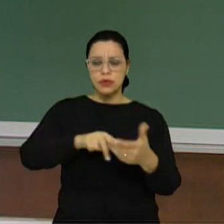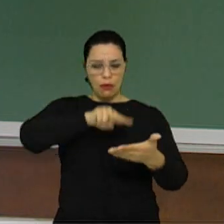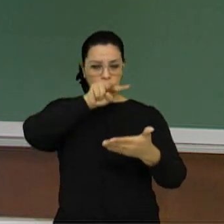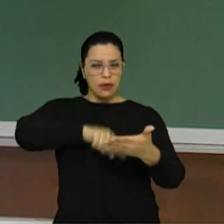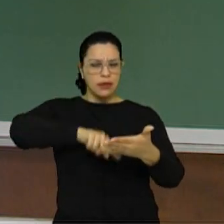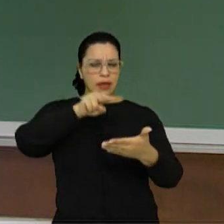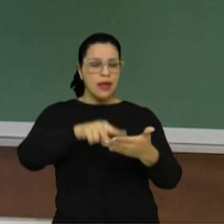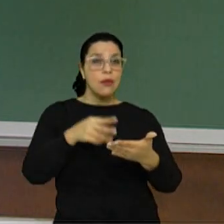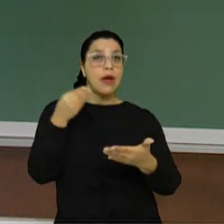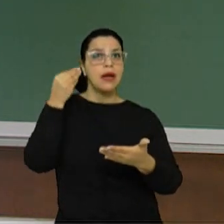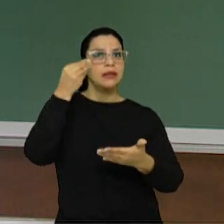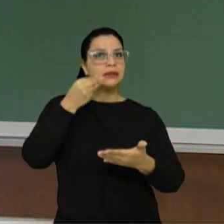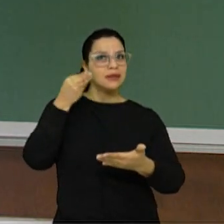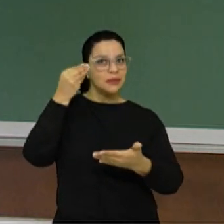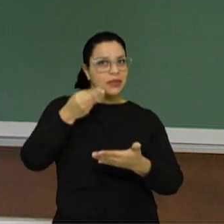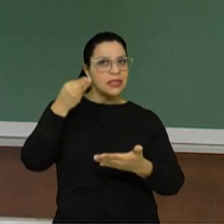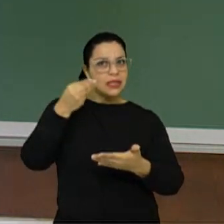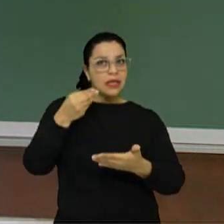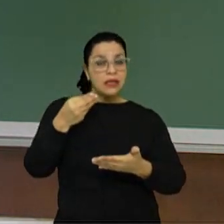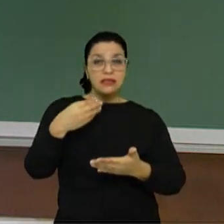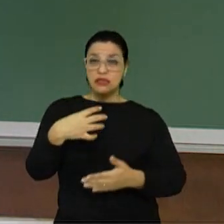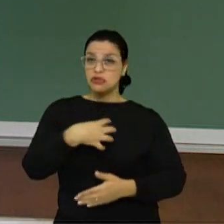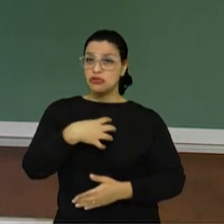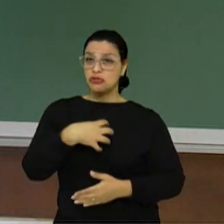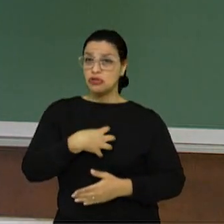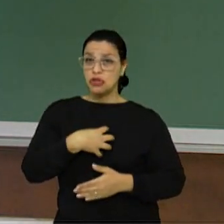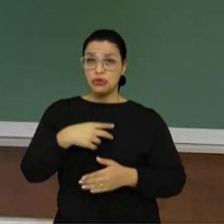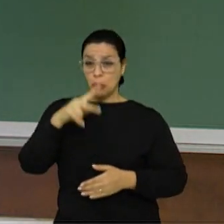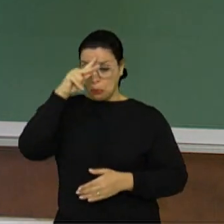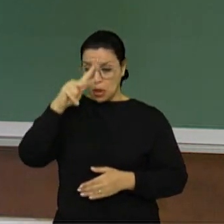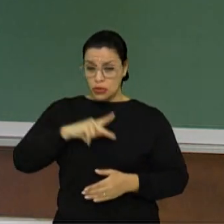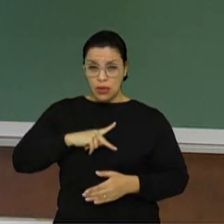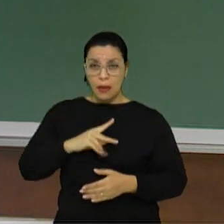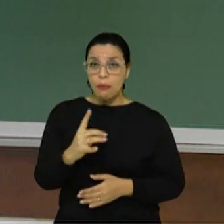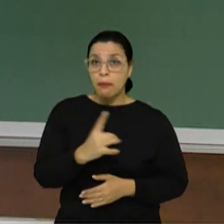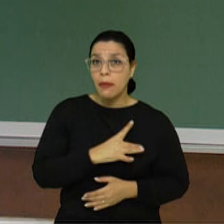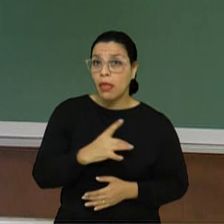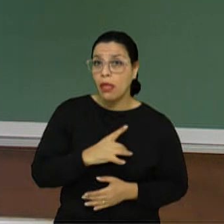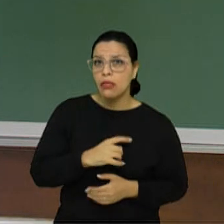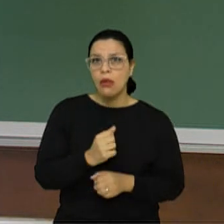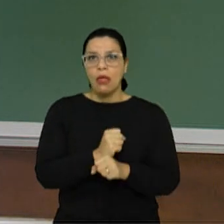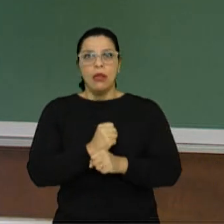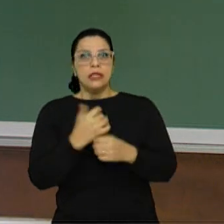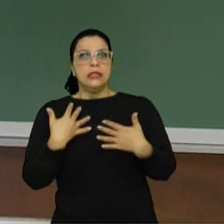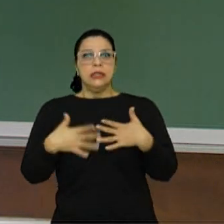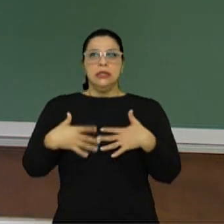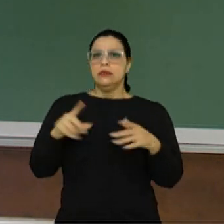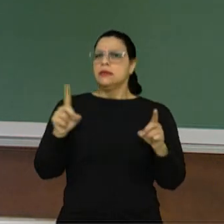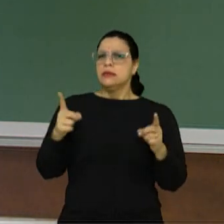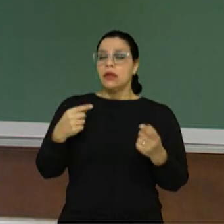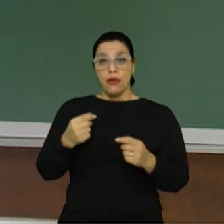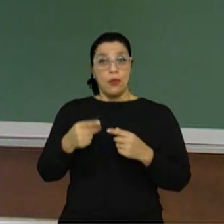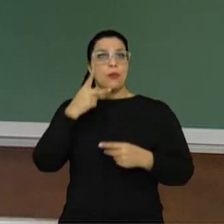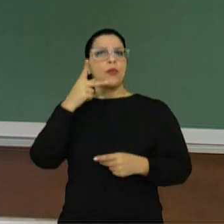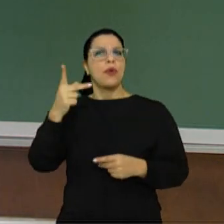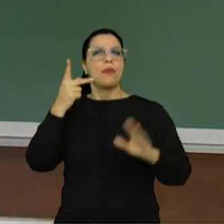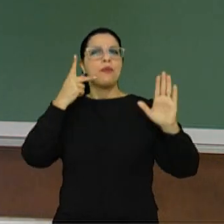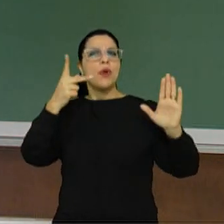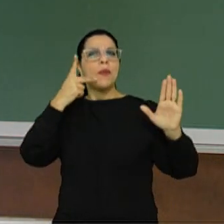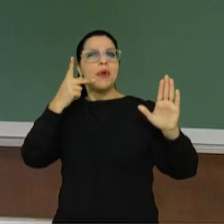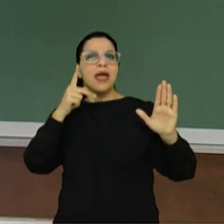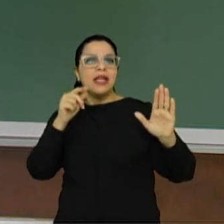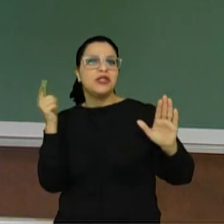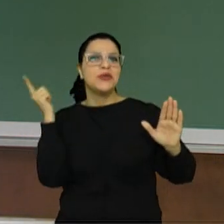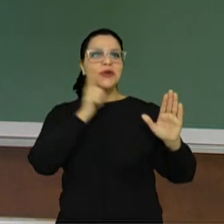a experimentar ser aquilo que se é, sem medos ou amarras, prometendo uma recompensa, caso